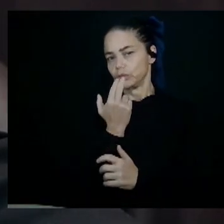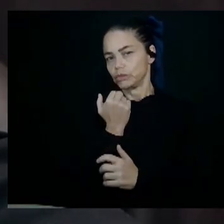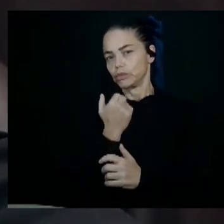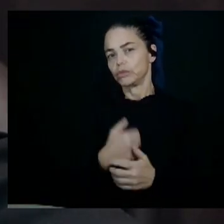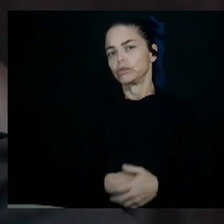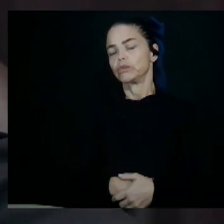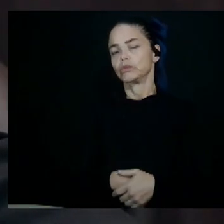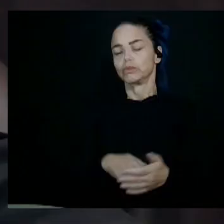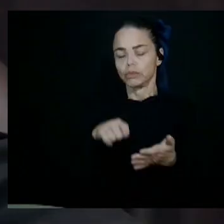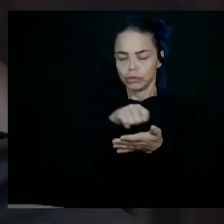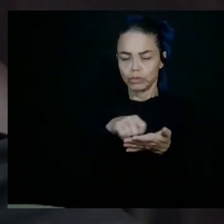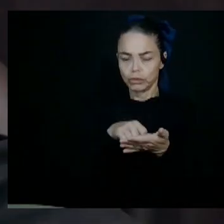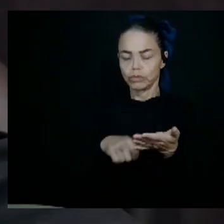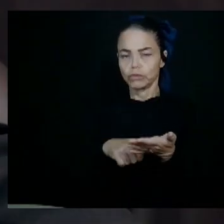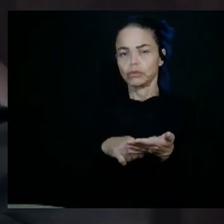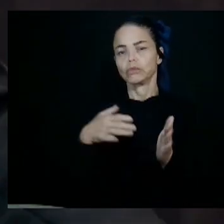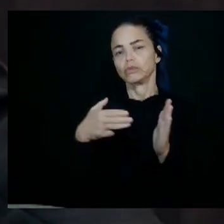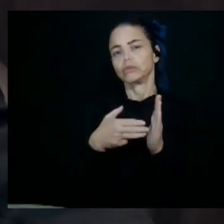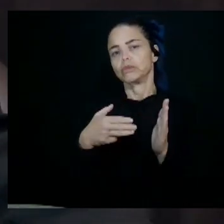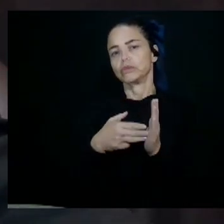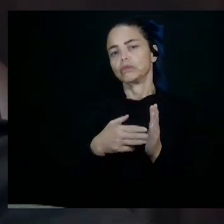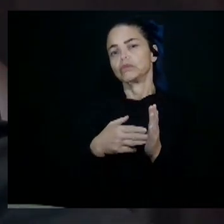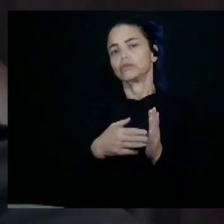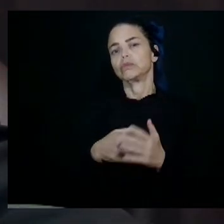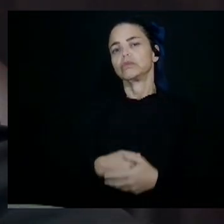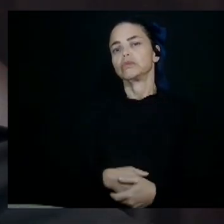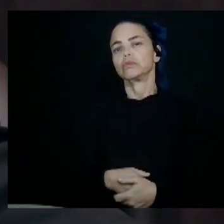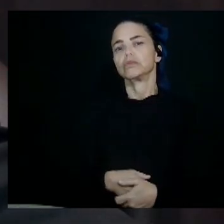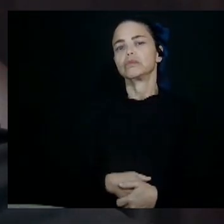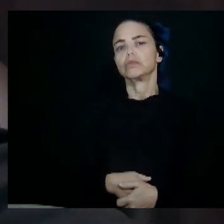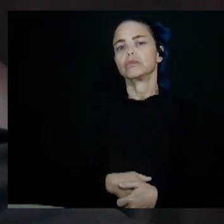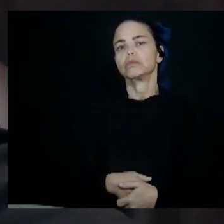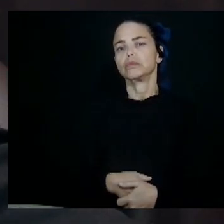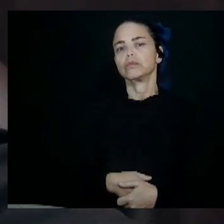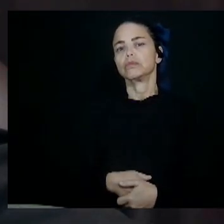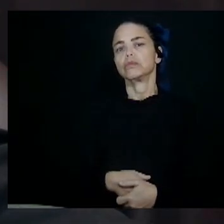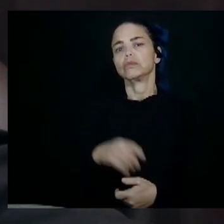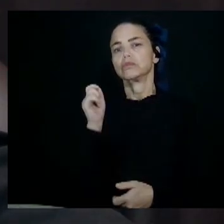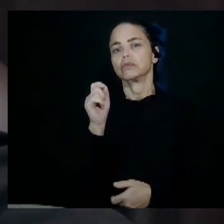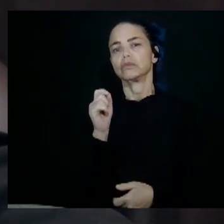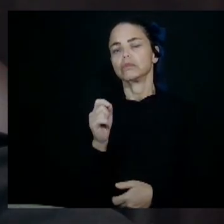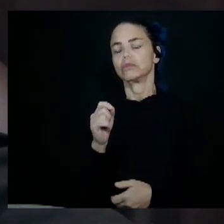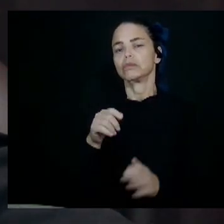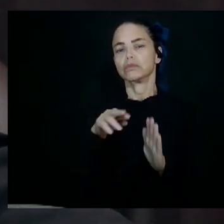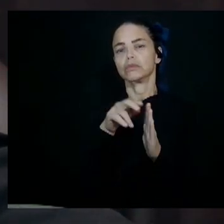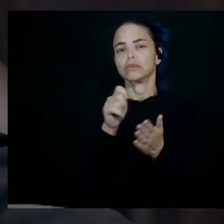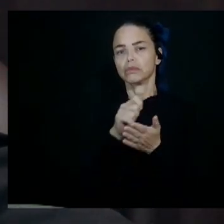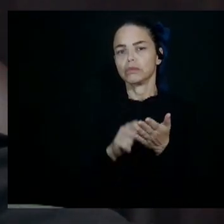escrevi para ela por algum motivo e contei o caso. E ela falou assim, quem fez teu protocolo?